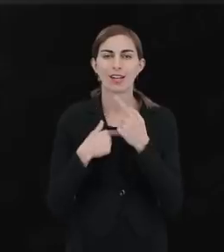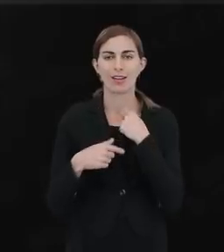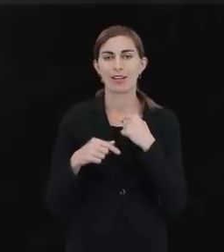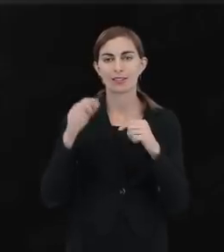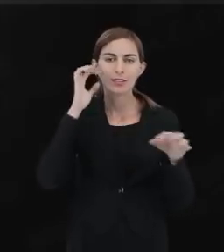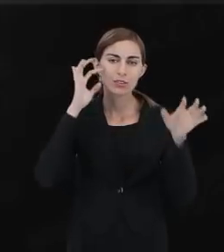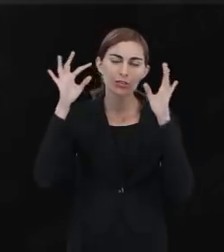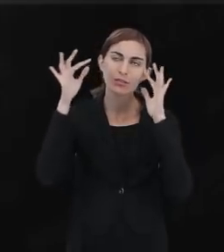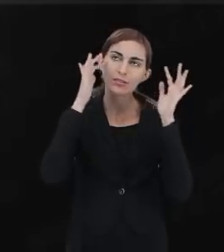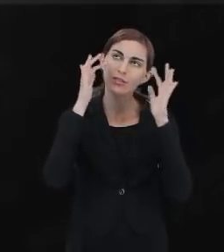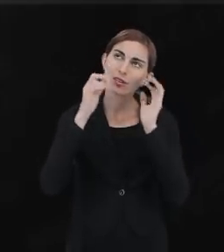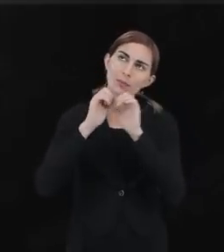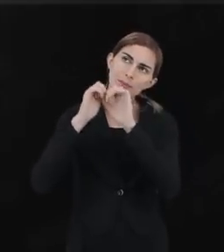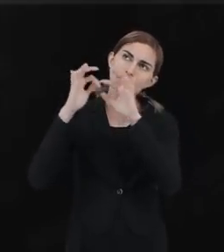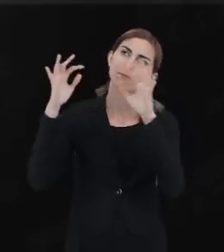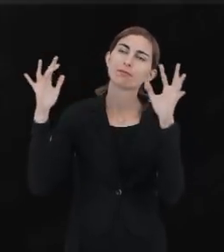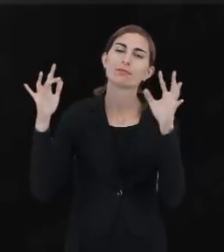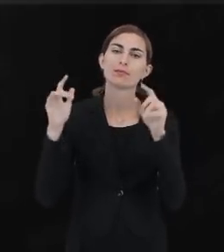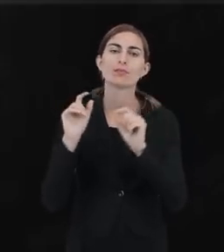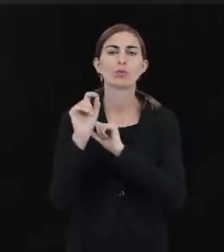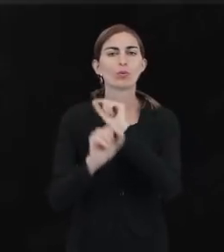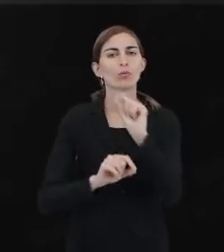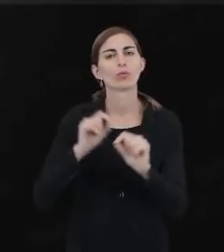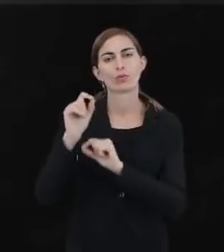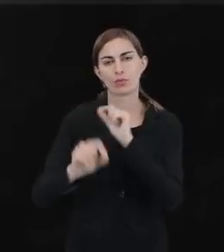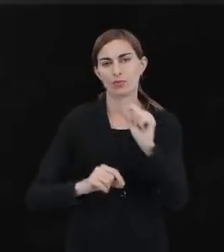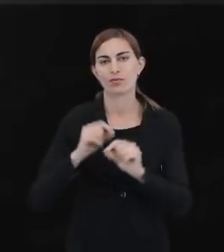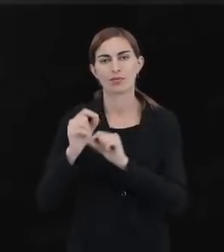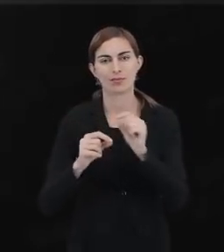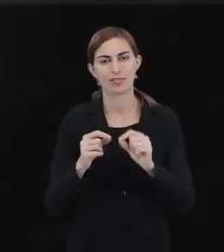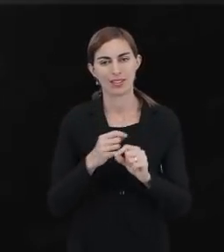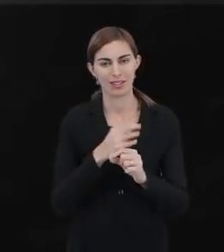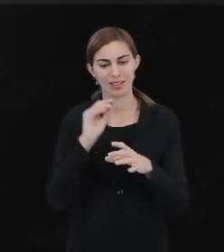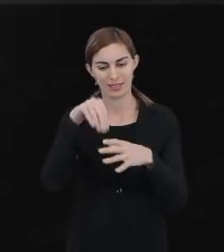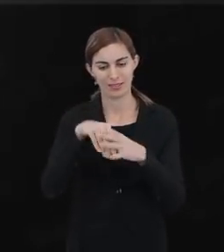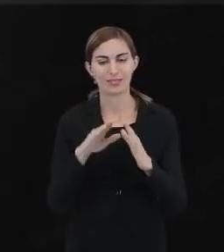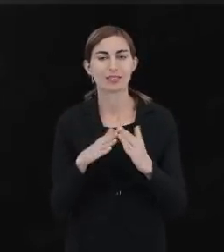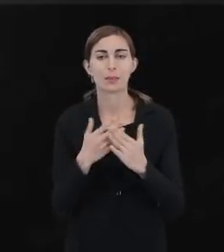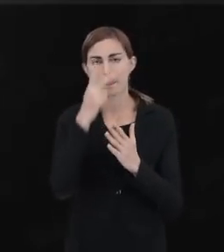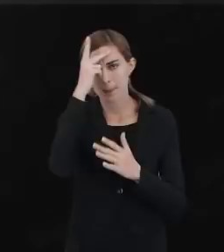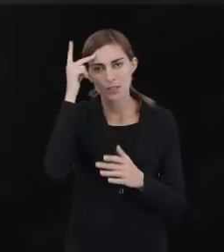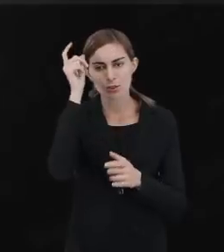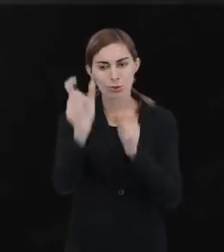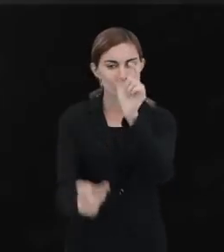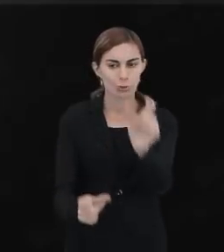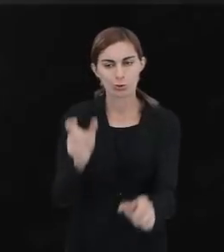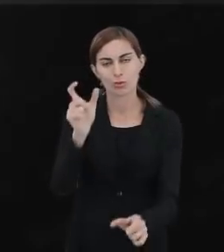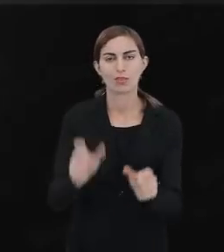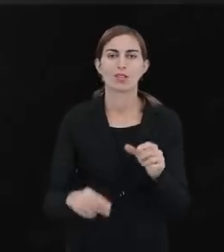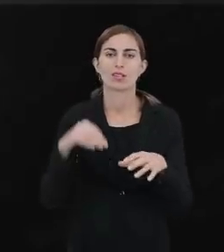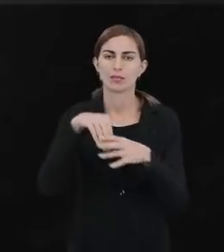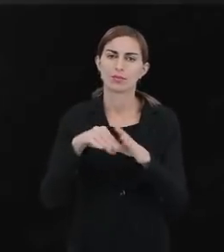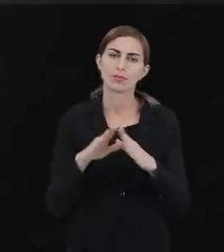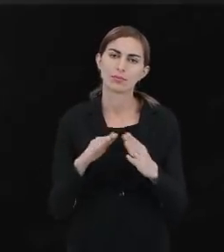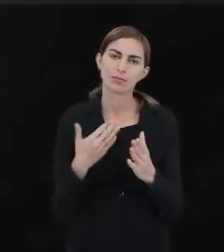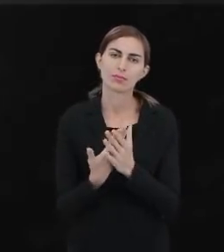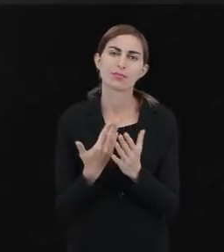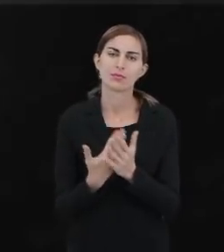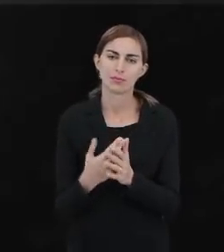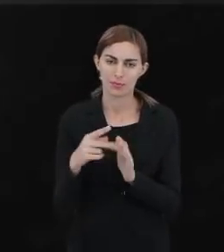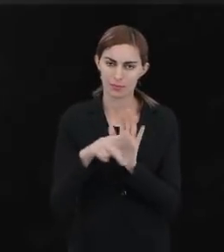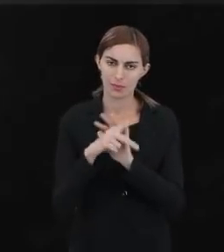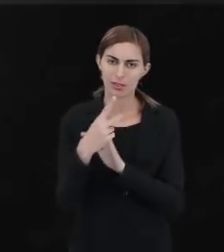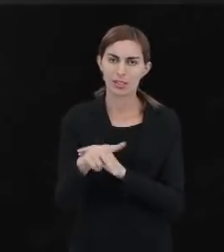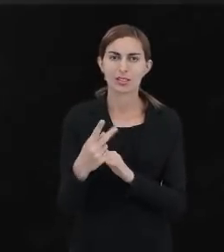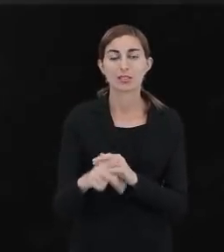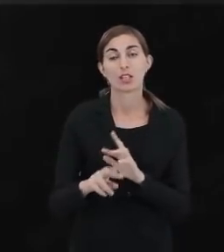sonhos são esses que estão permeando a vida daquelas pessoas que estão naquela escola